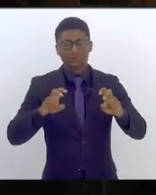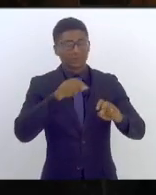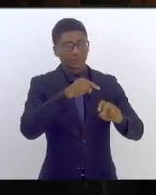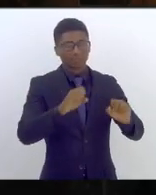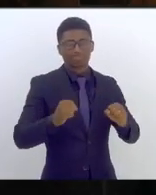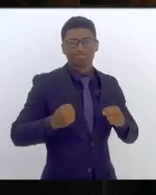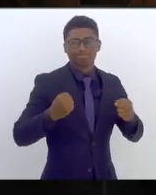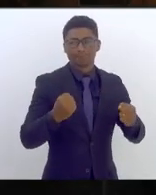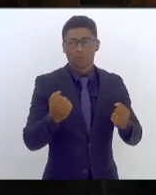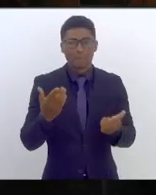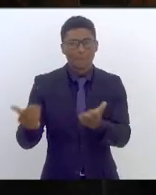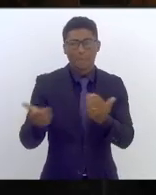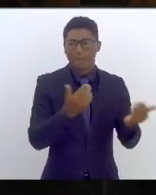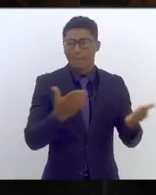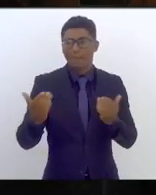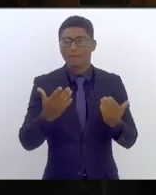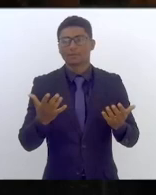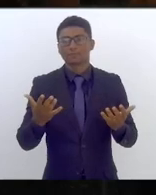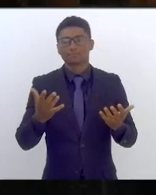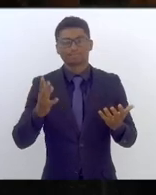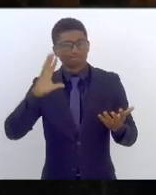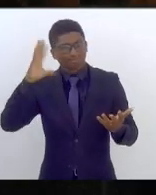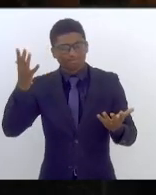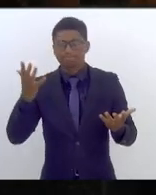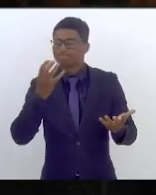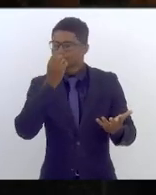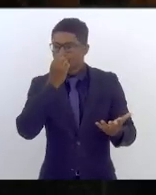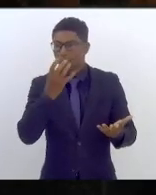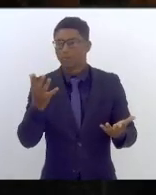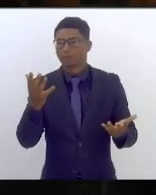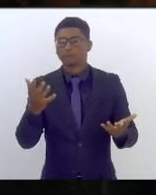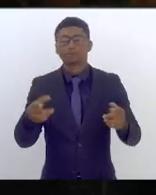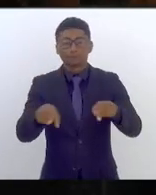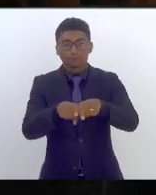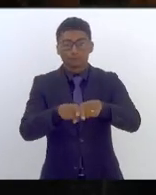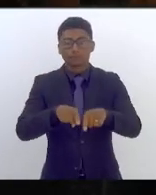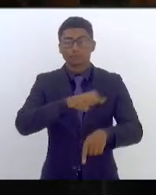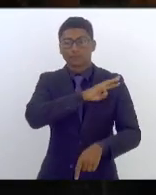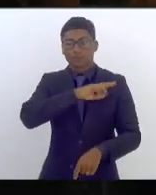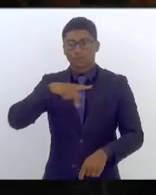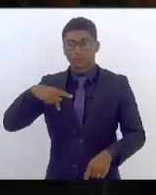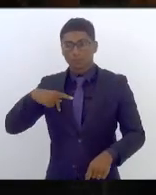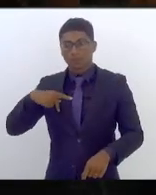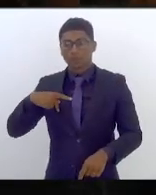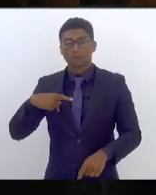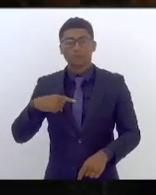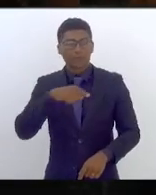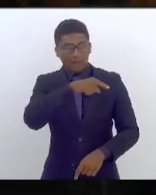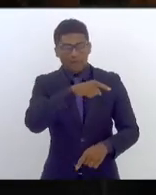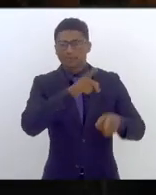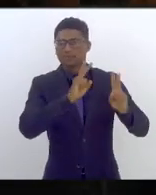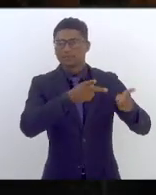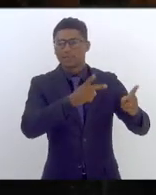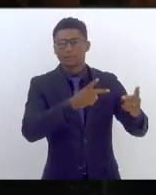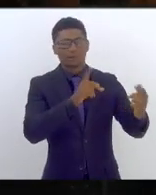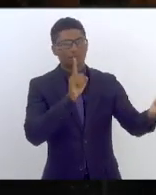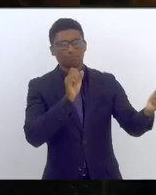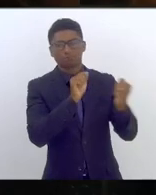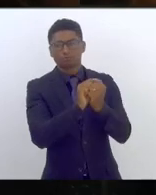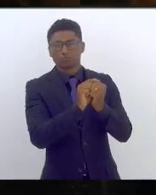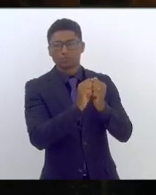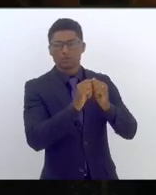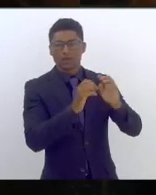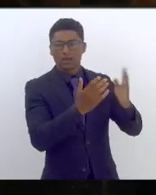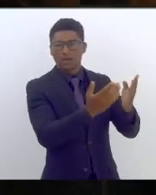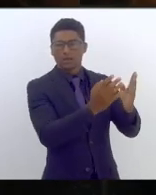possíveis em relação ao Ministério Público posso testemunhar toda sua atenção e parceria sempre